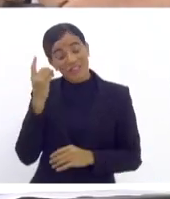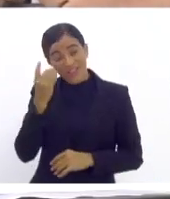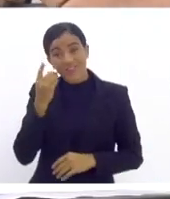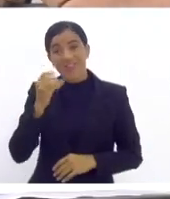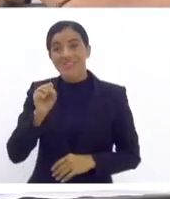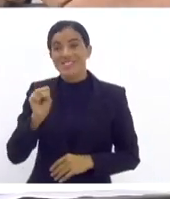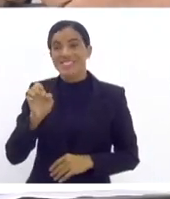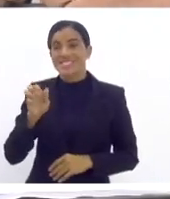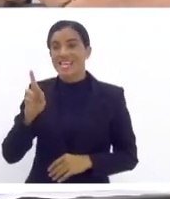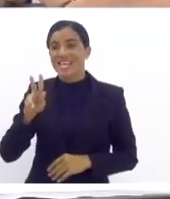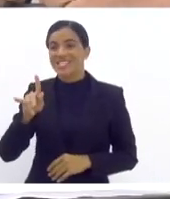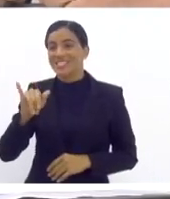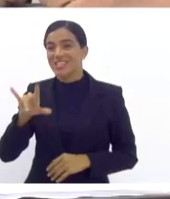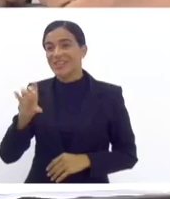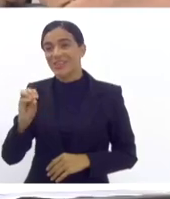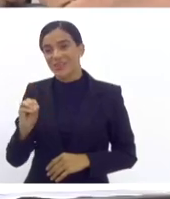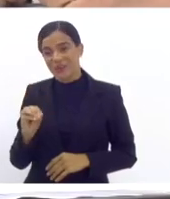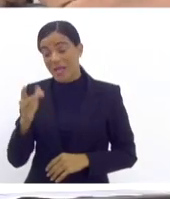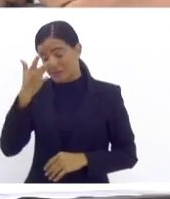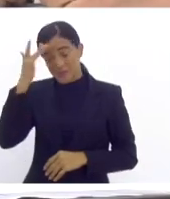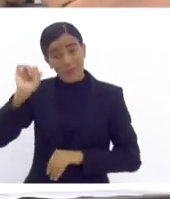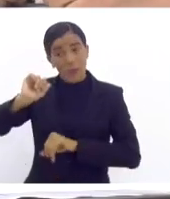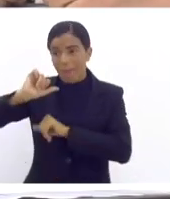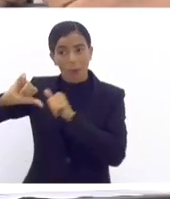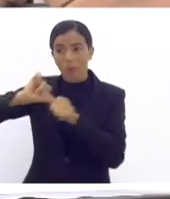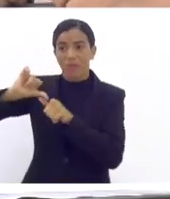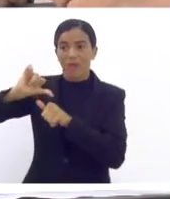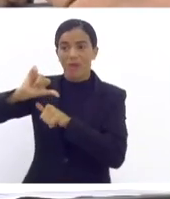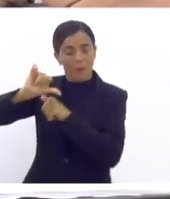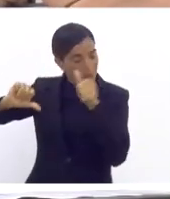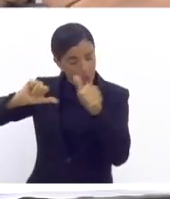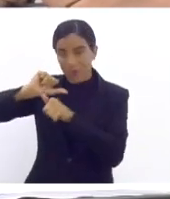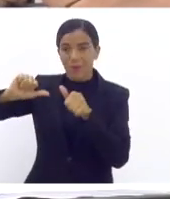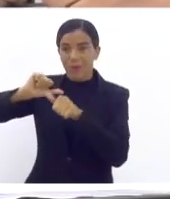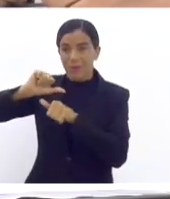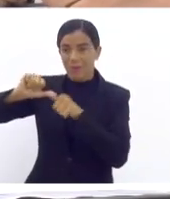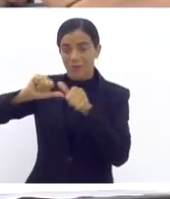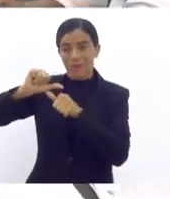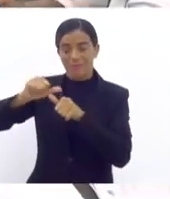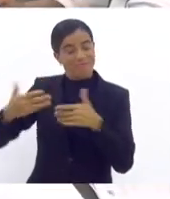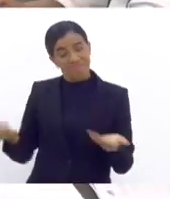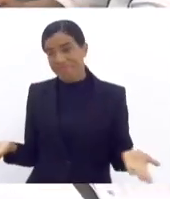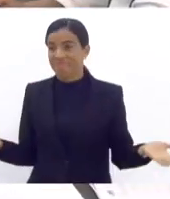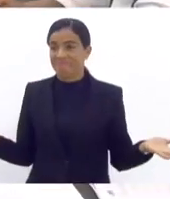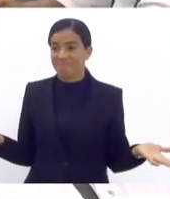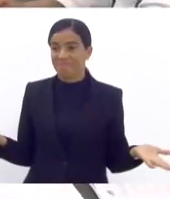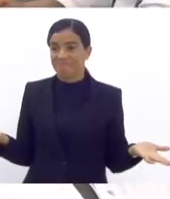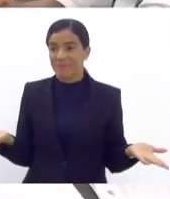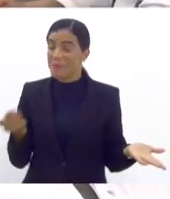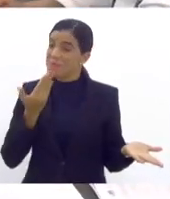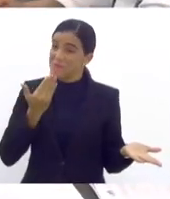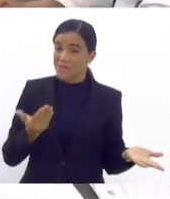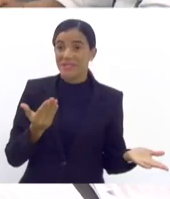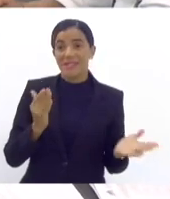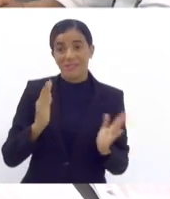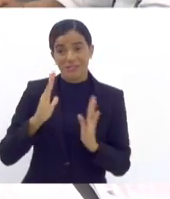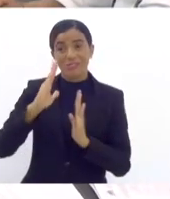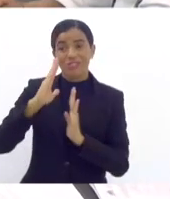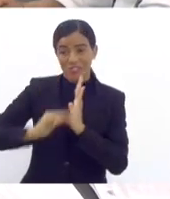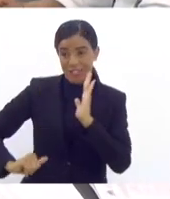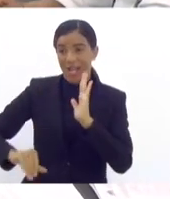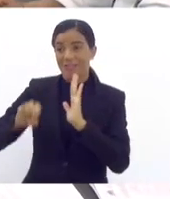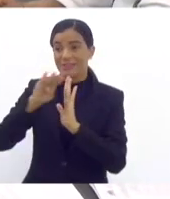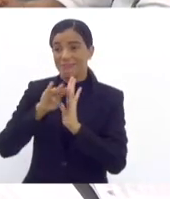Ladona é mobile. As pessoas, pelo visto, podem mudar de percepção. Vambora. Pedido retirado. Projeto retirado de